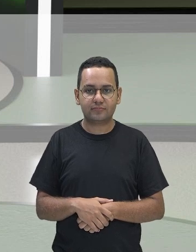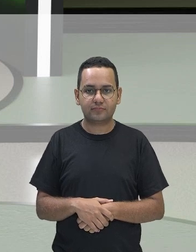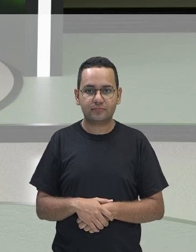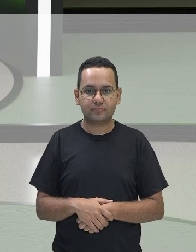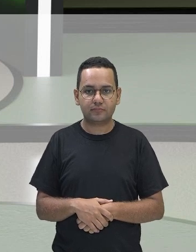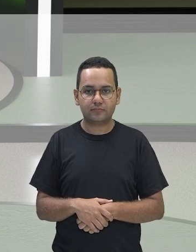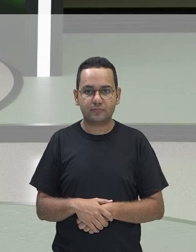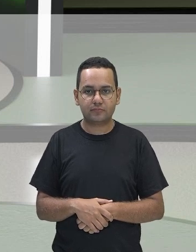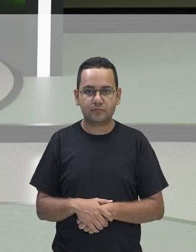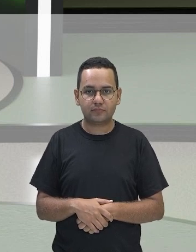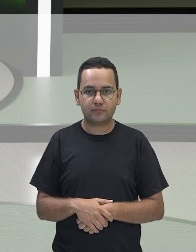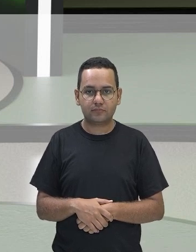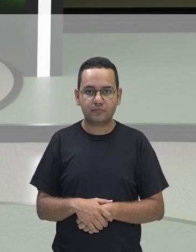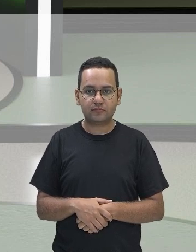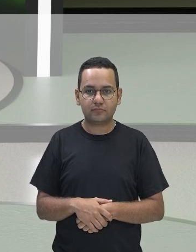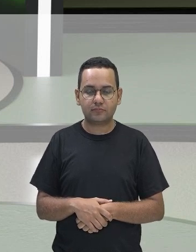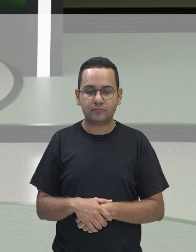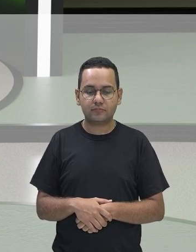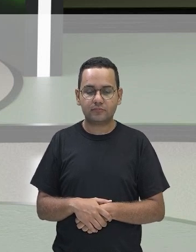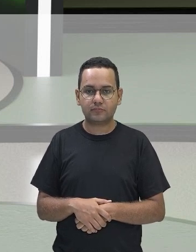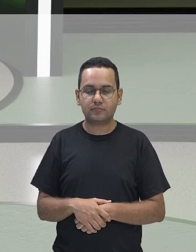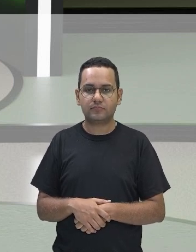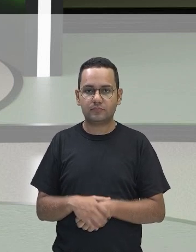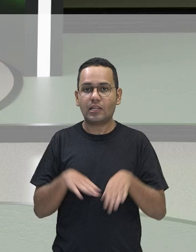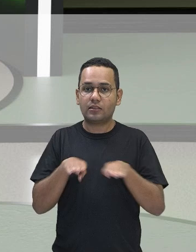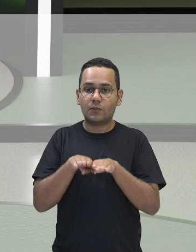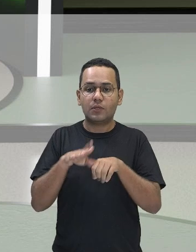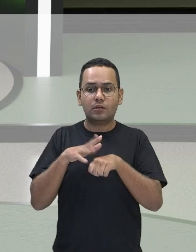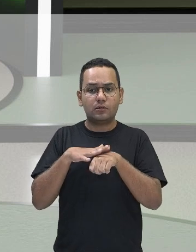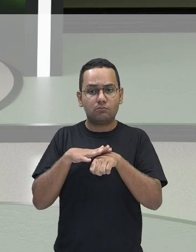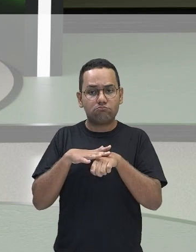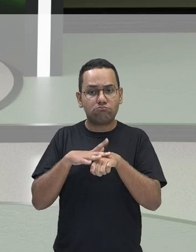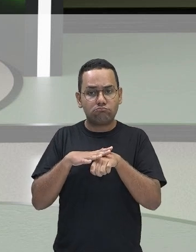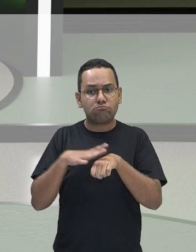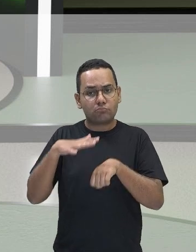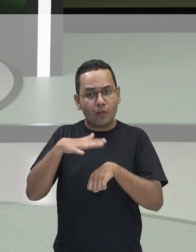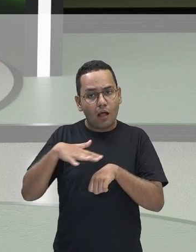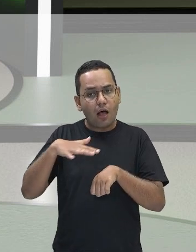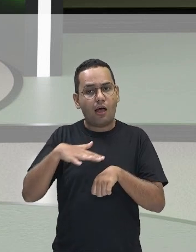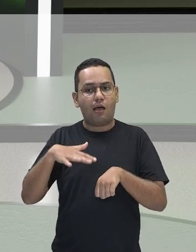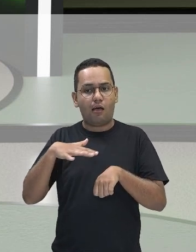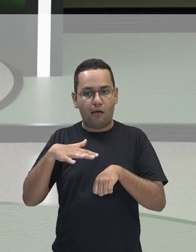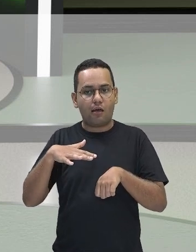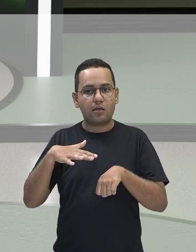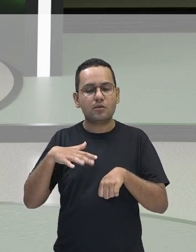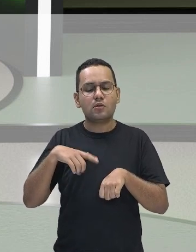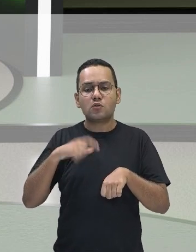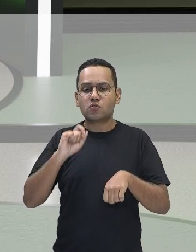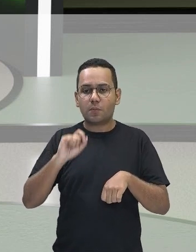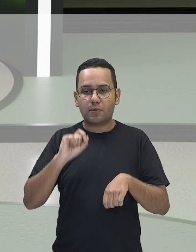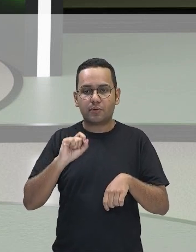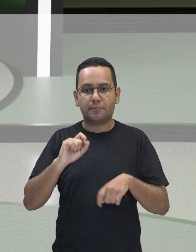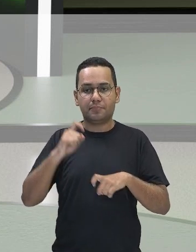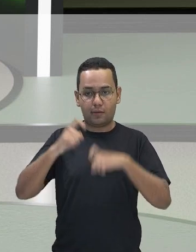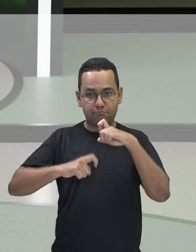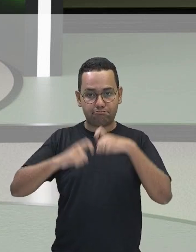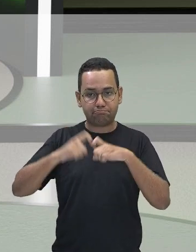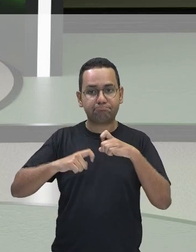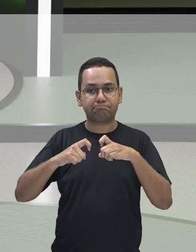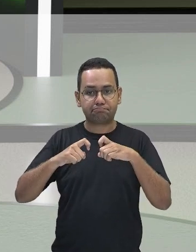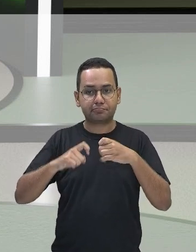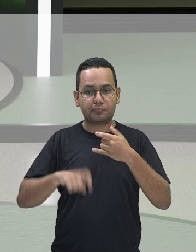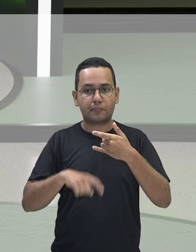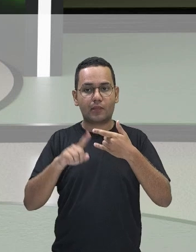doenças que acometem, né, que afetam o sistema reprodutor feminino, certo? Olha só,